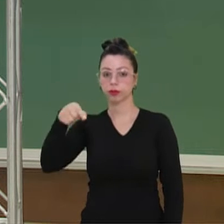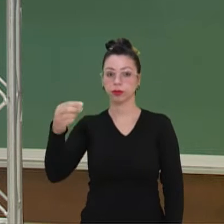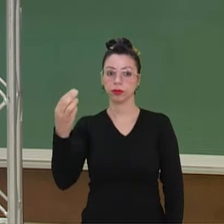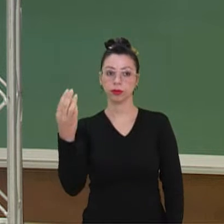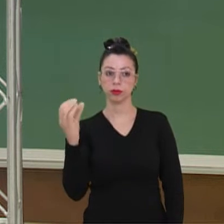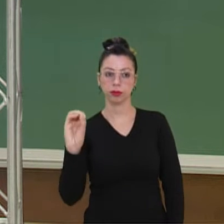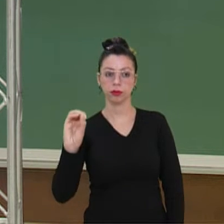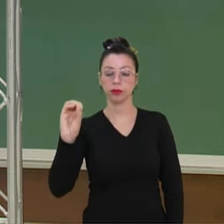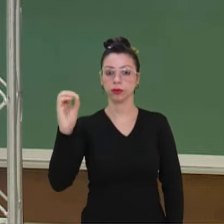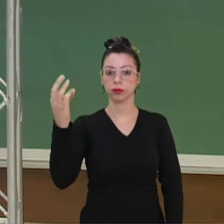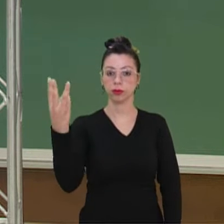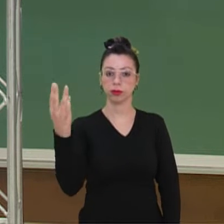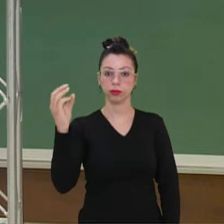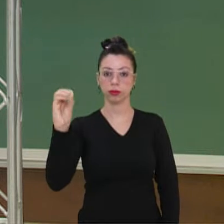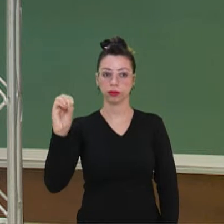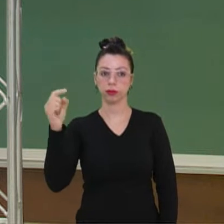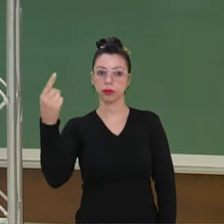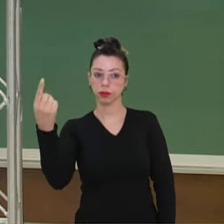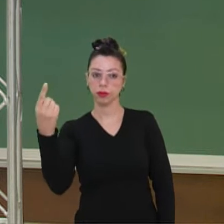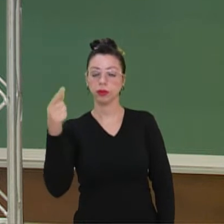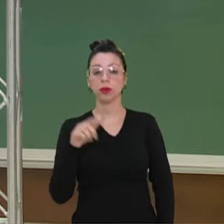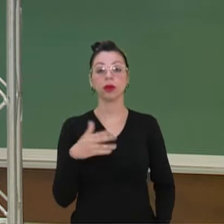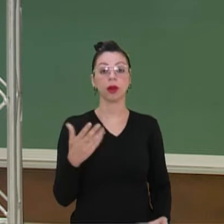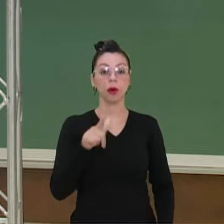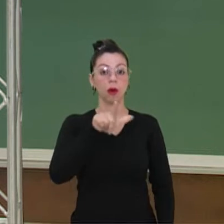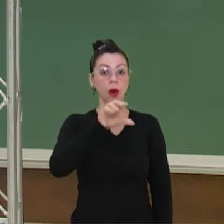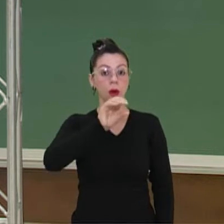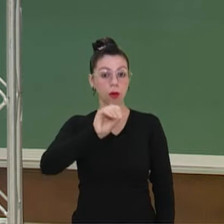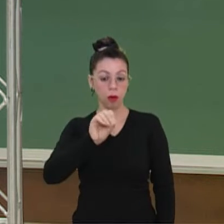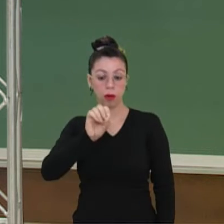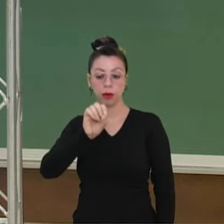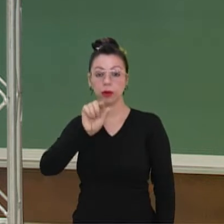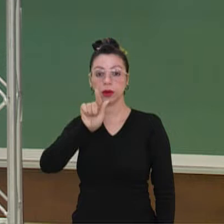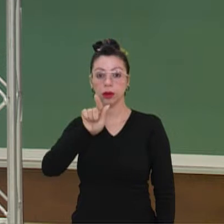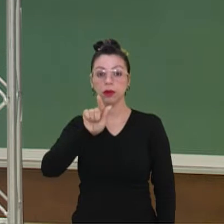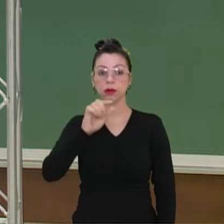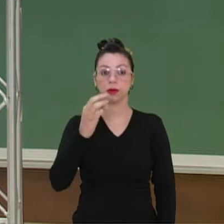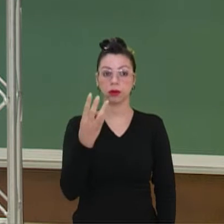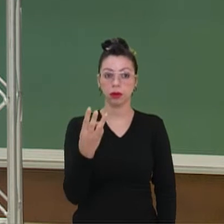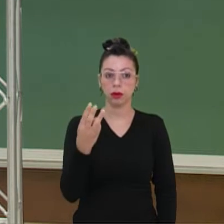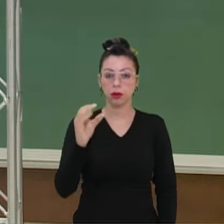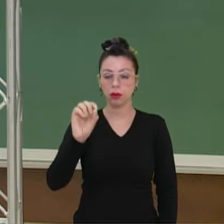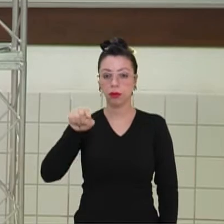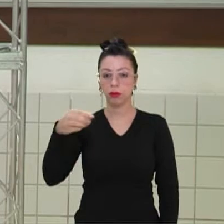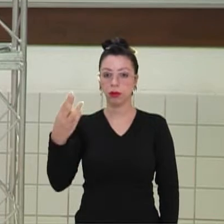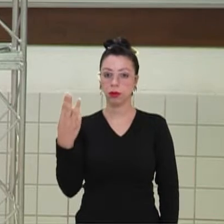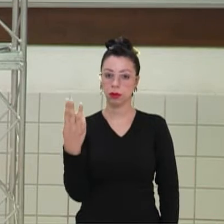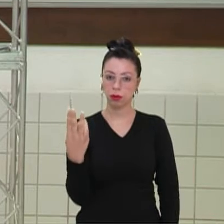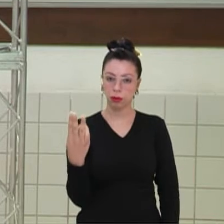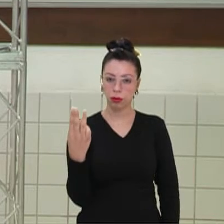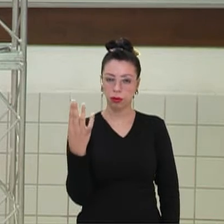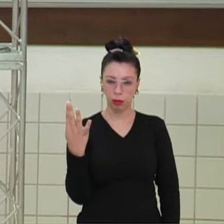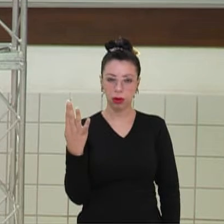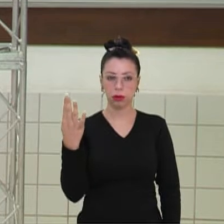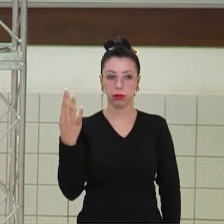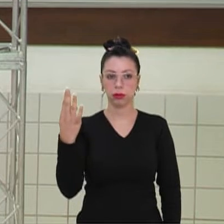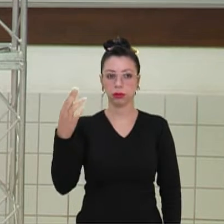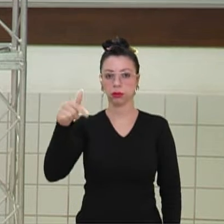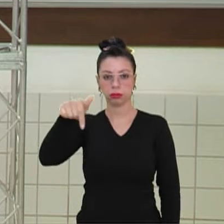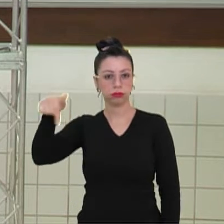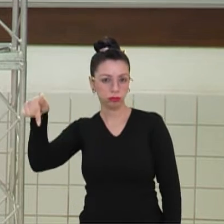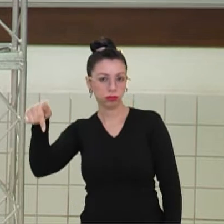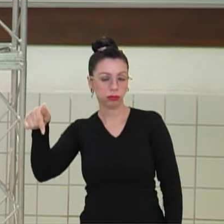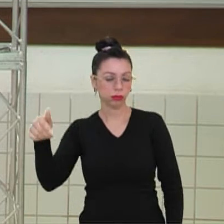0,301, ok? E log de 3 igual 0,477. Meu amiguinho, eu estou pensando